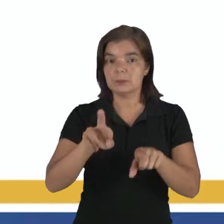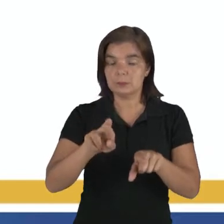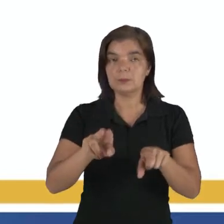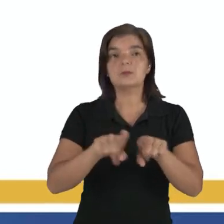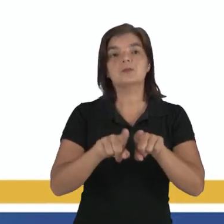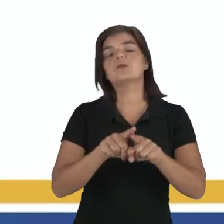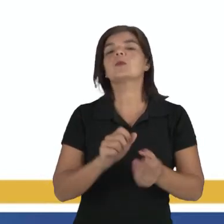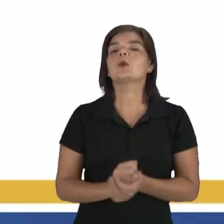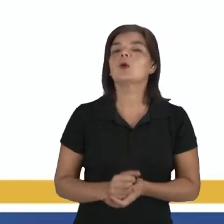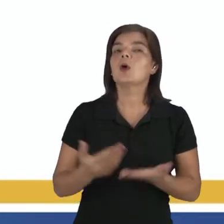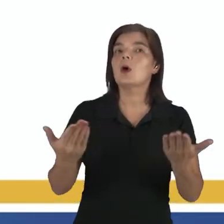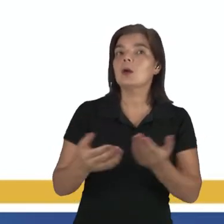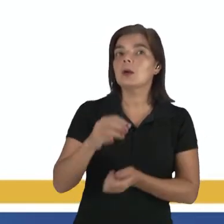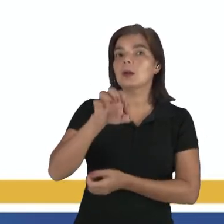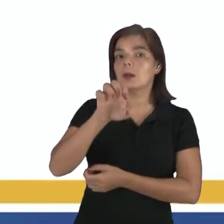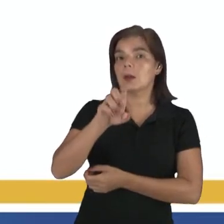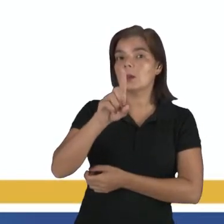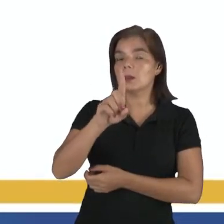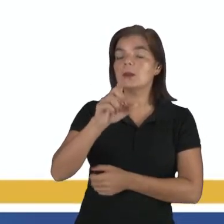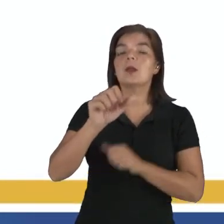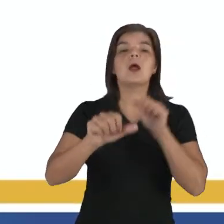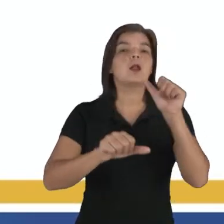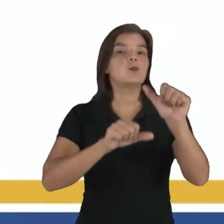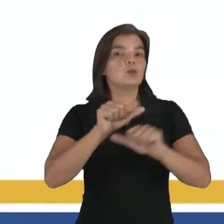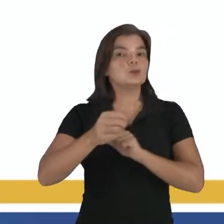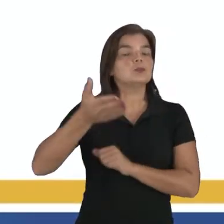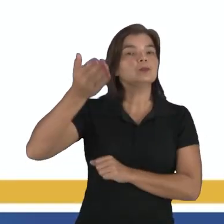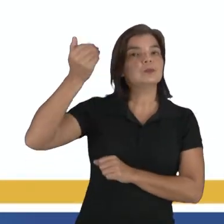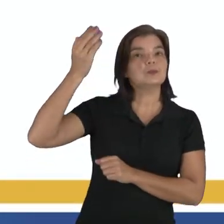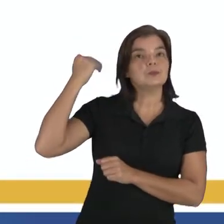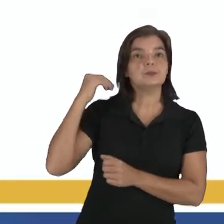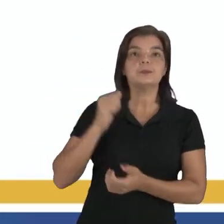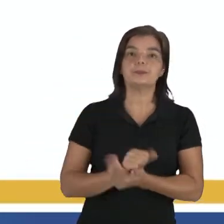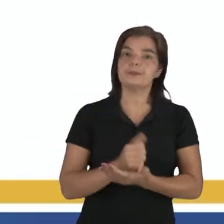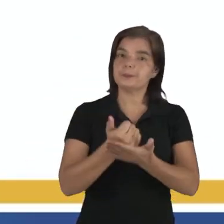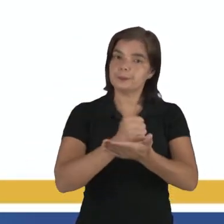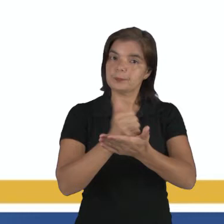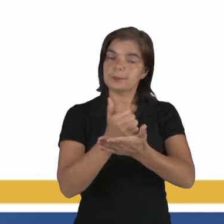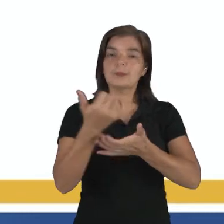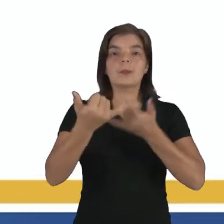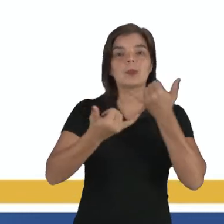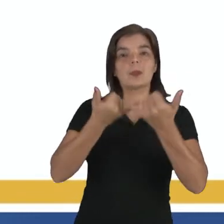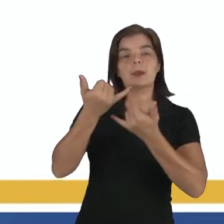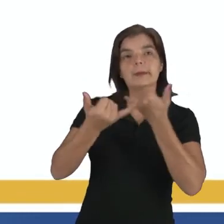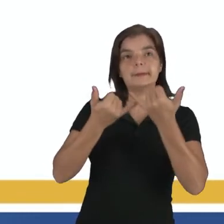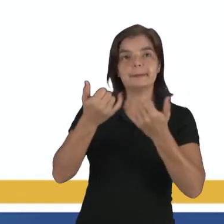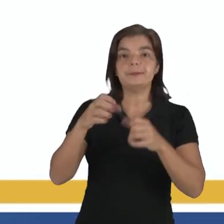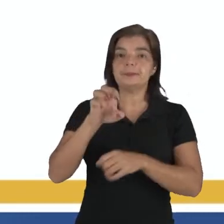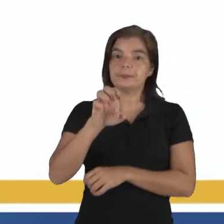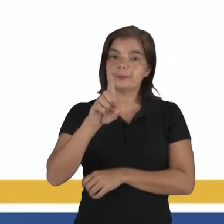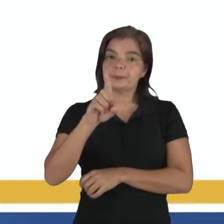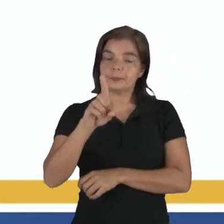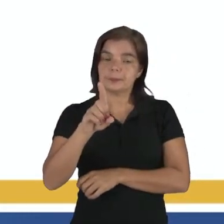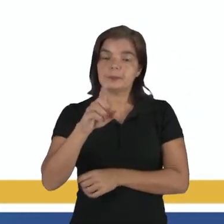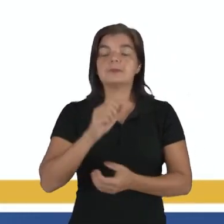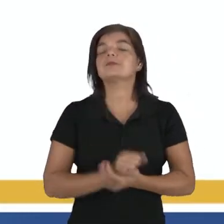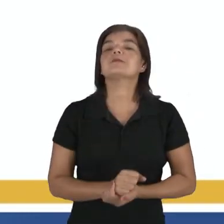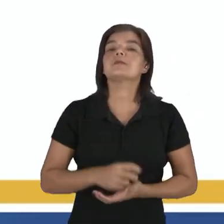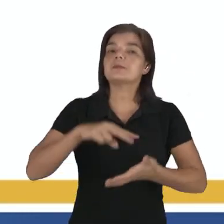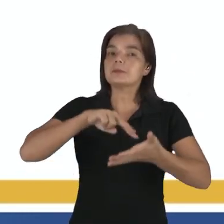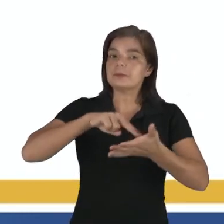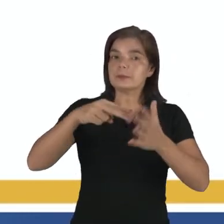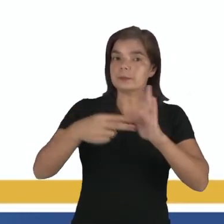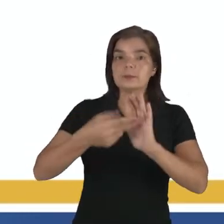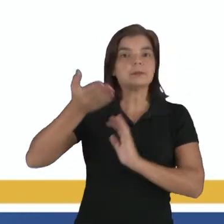o ED no final e esse verbo virou passado. Então, o verbo play é jogar. Coloquei o ED no final,